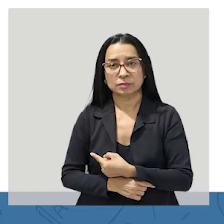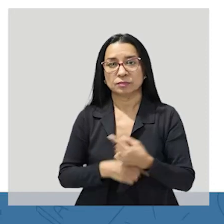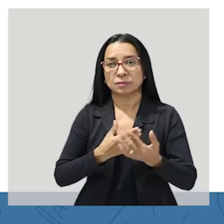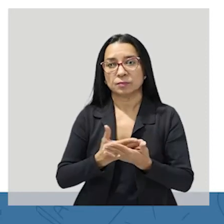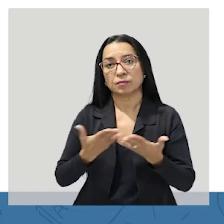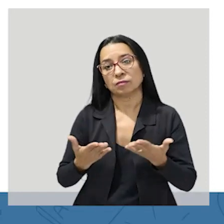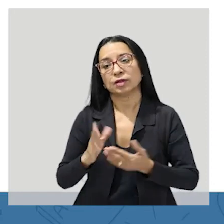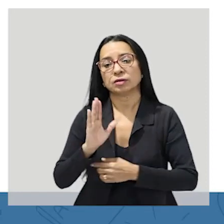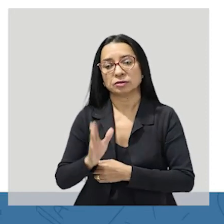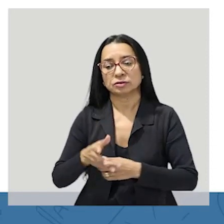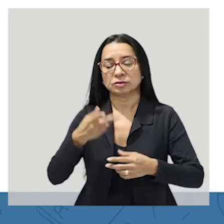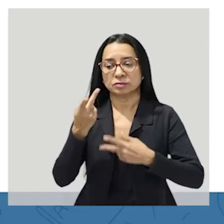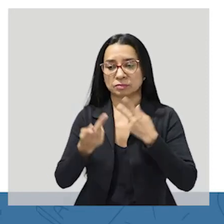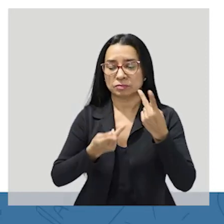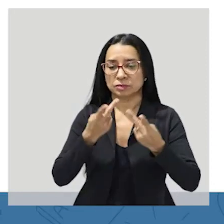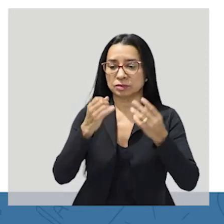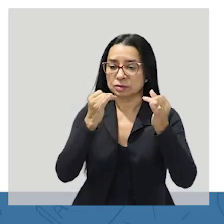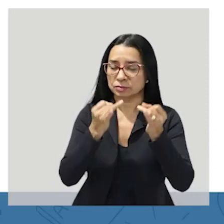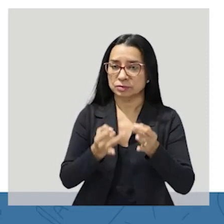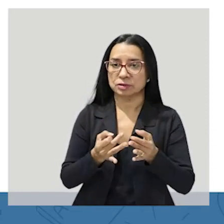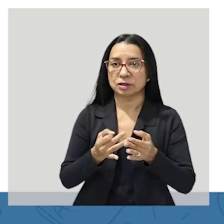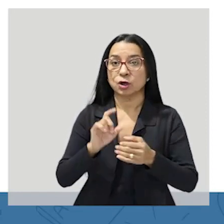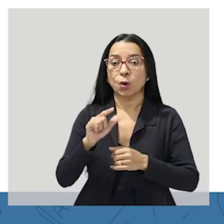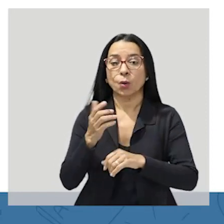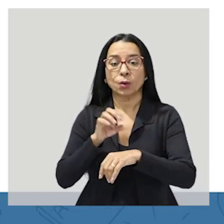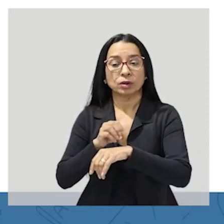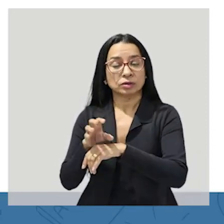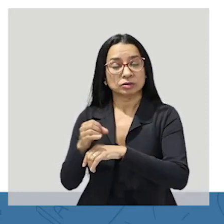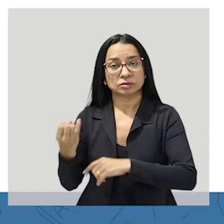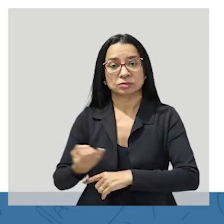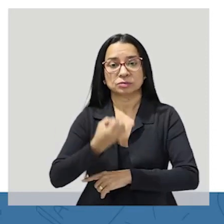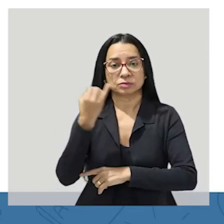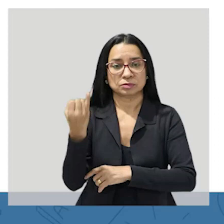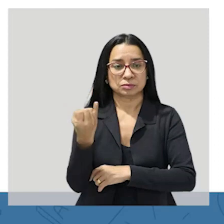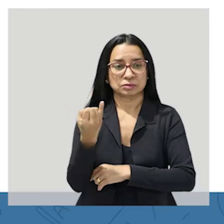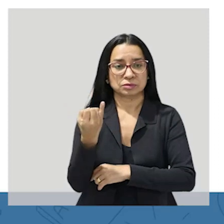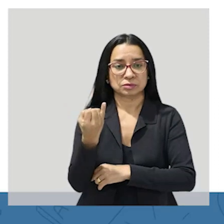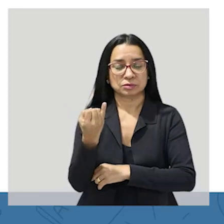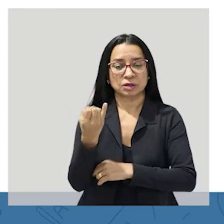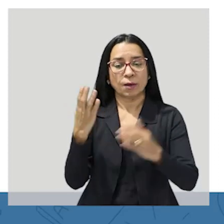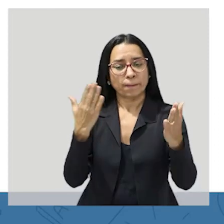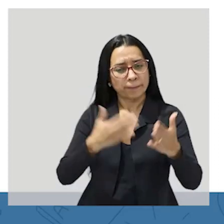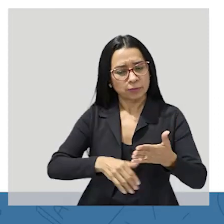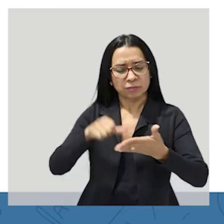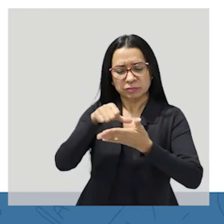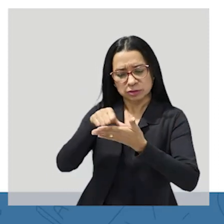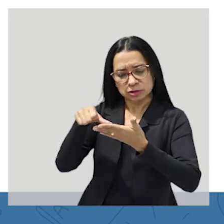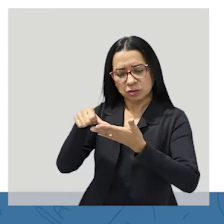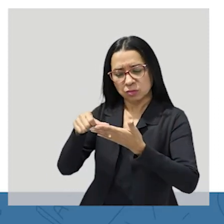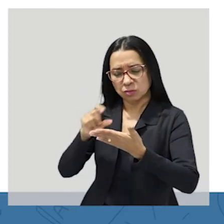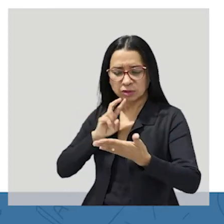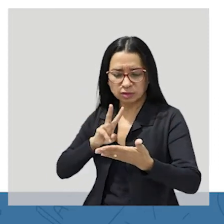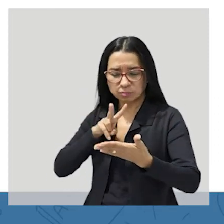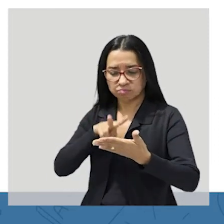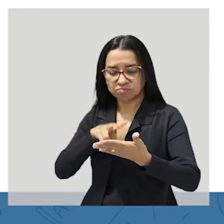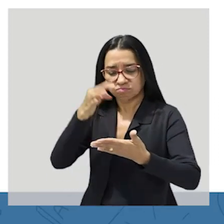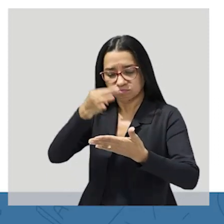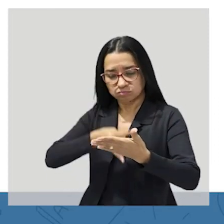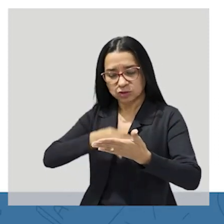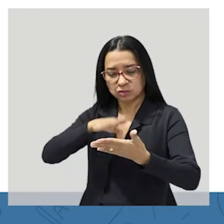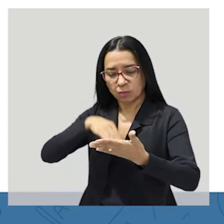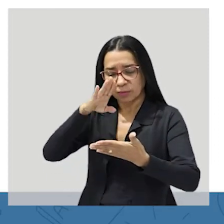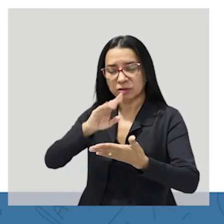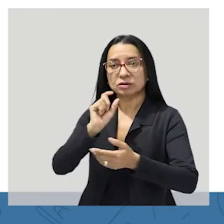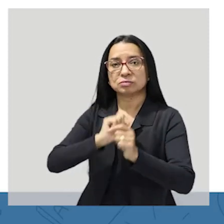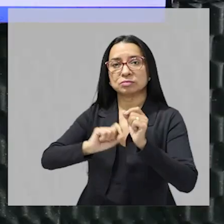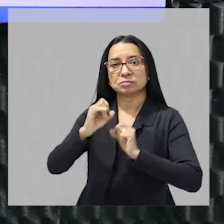eu já falei, outra dica importante, tá? Em provas do Enem, circulem os termos mais importantes. Leve uma caneta, além das canetas, para tu